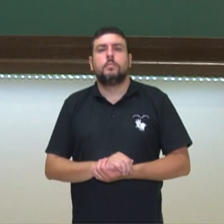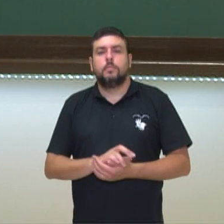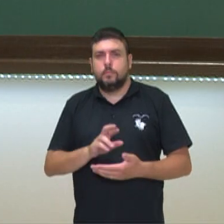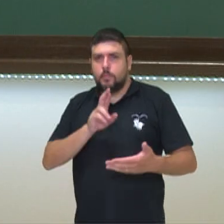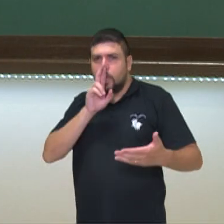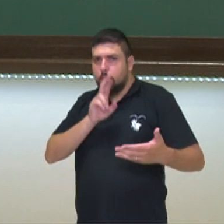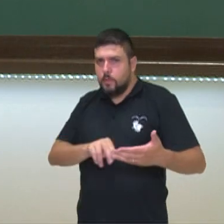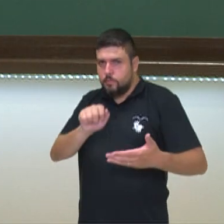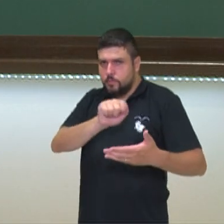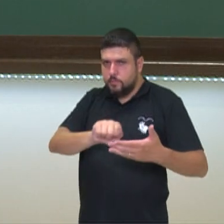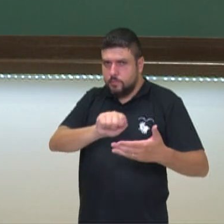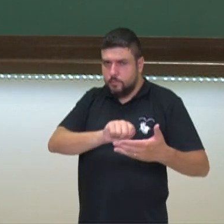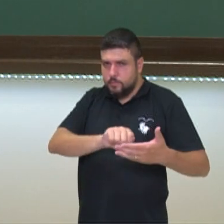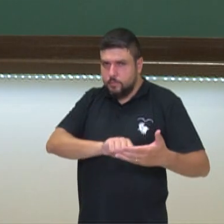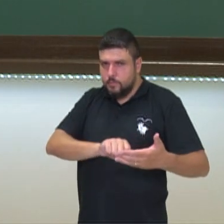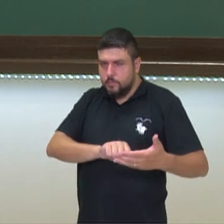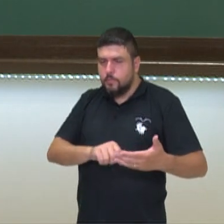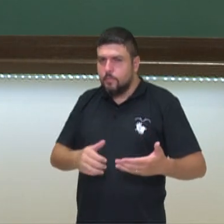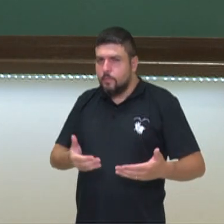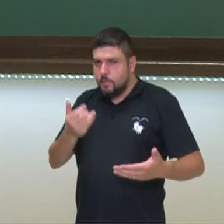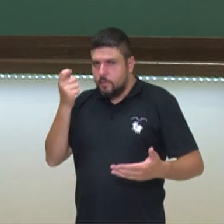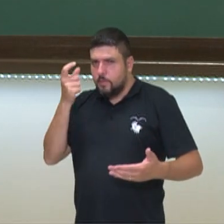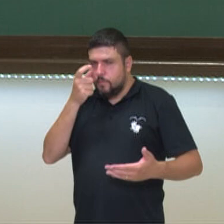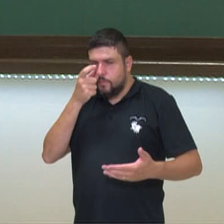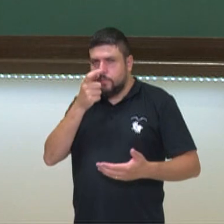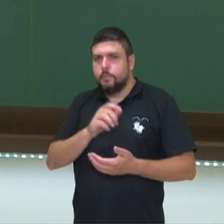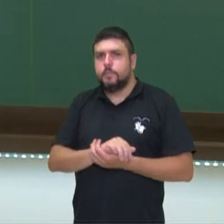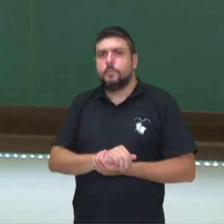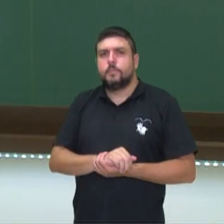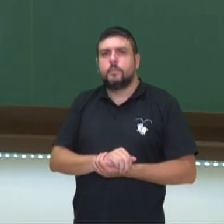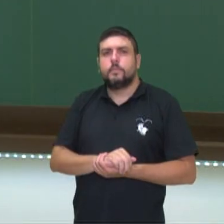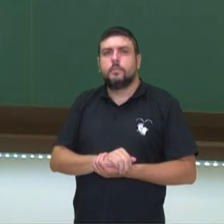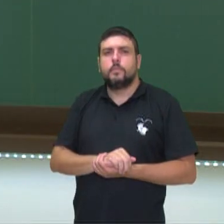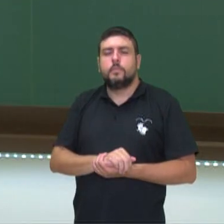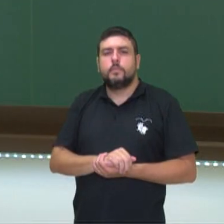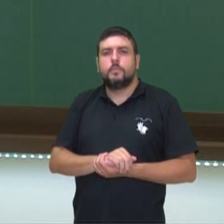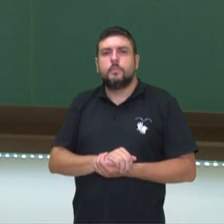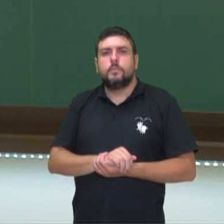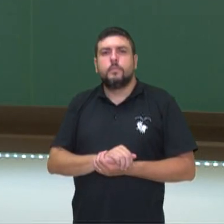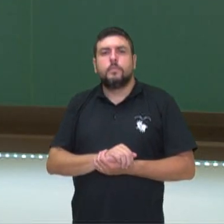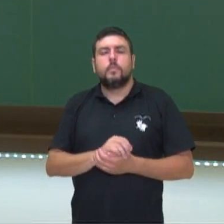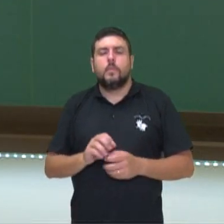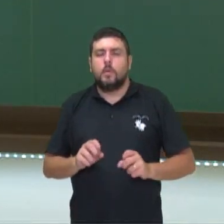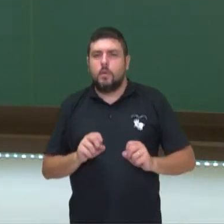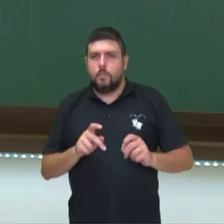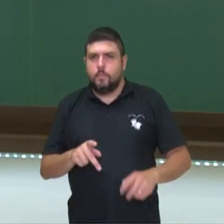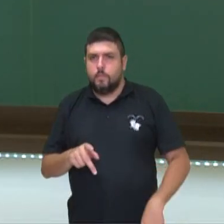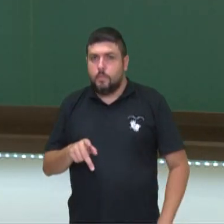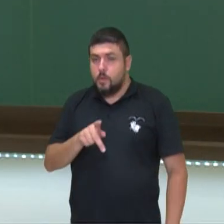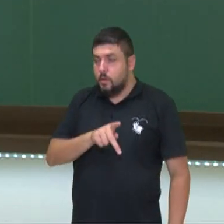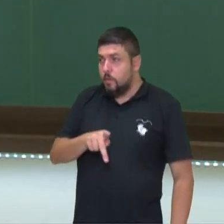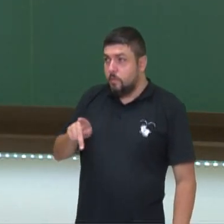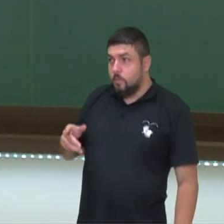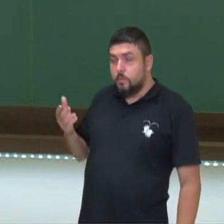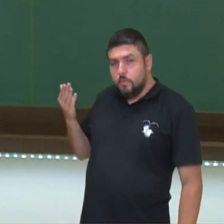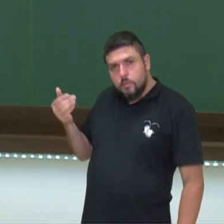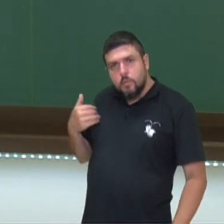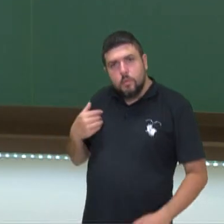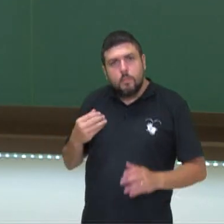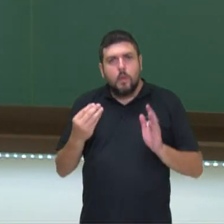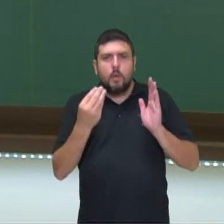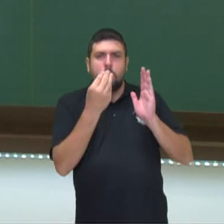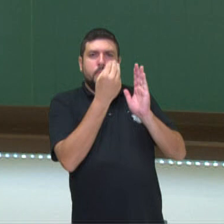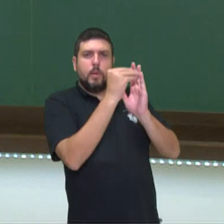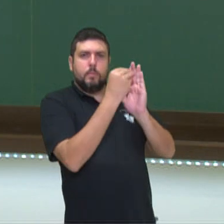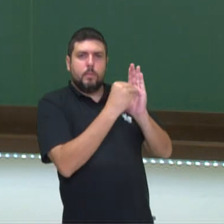Respondeu? Vamos conferir então? Muito bem. Ó, a professora Gláucia colocou essas medidas aqui.